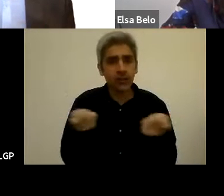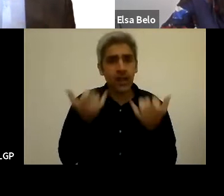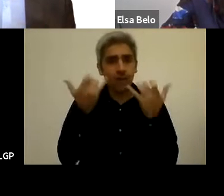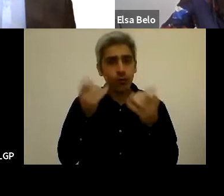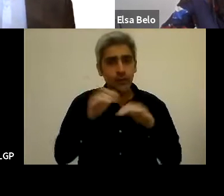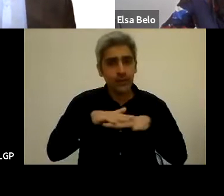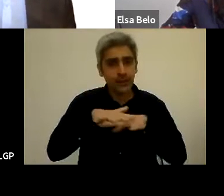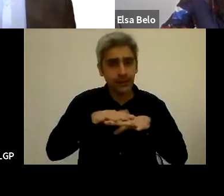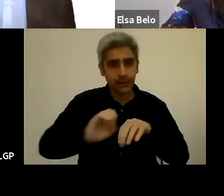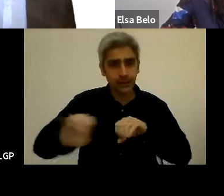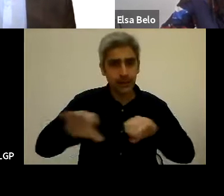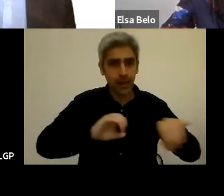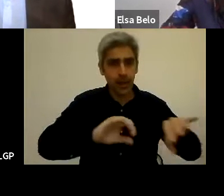por